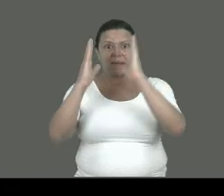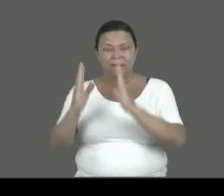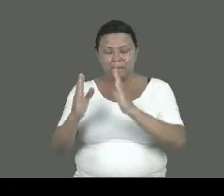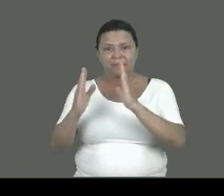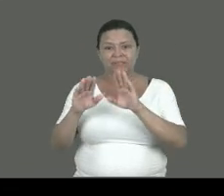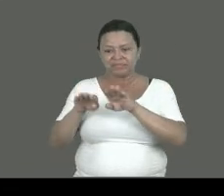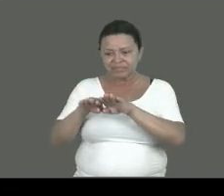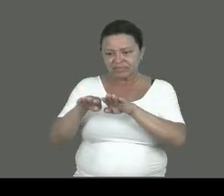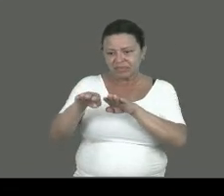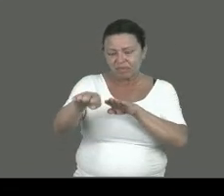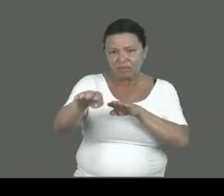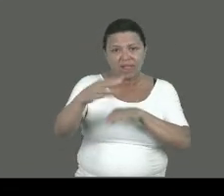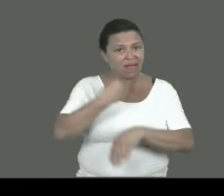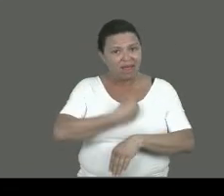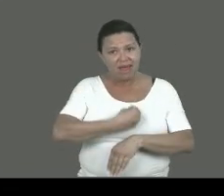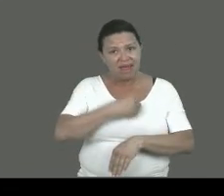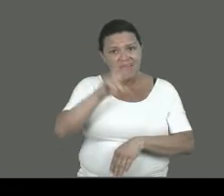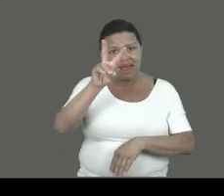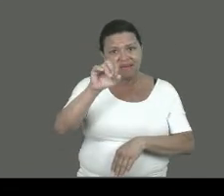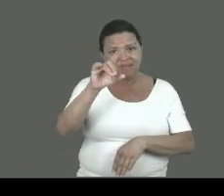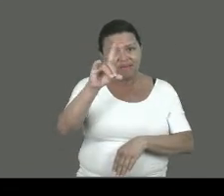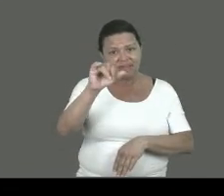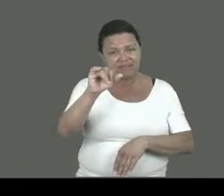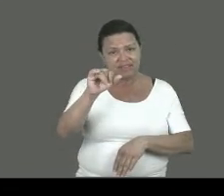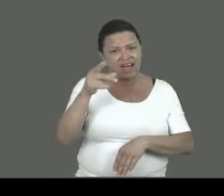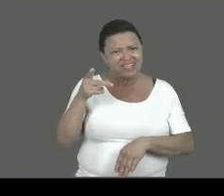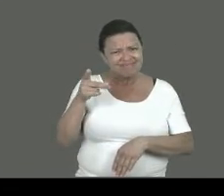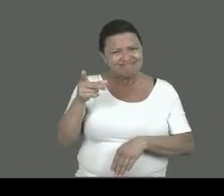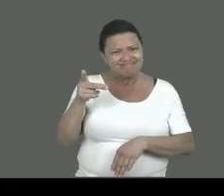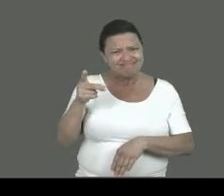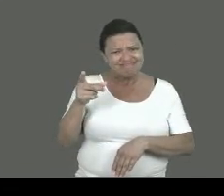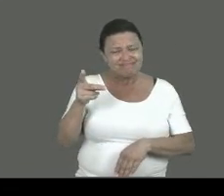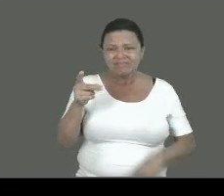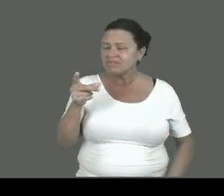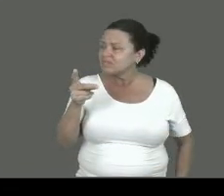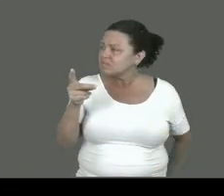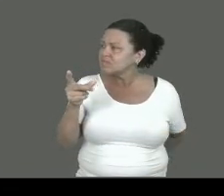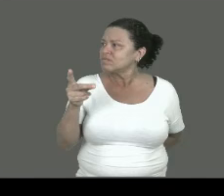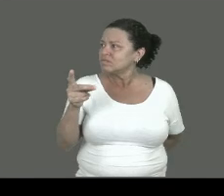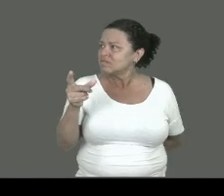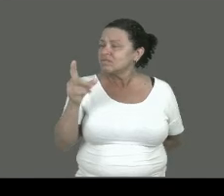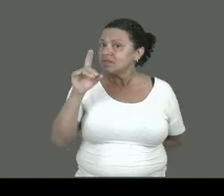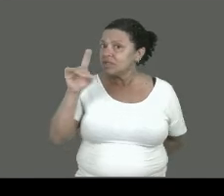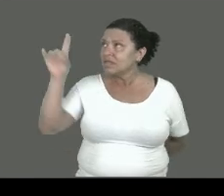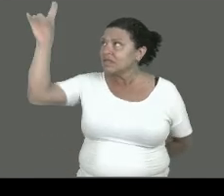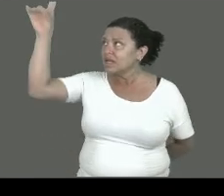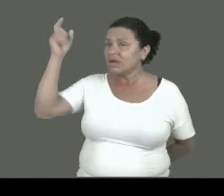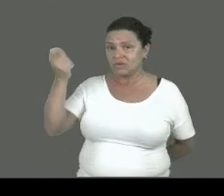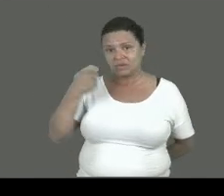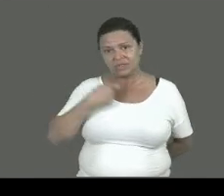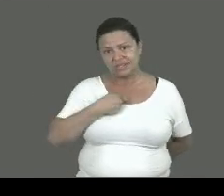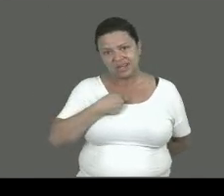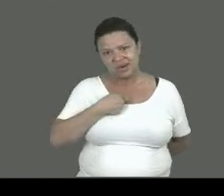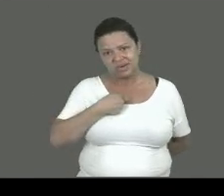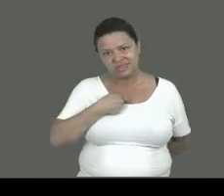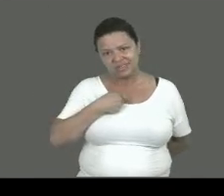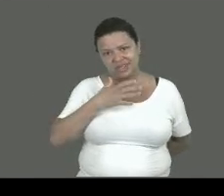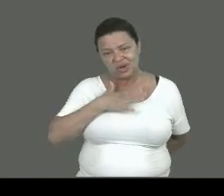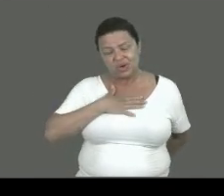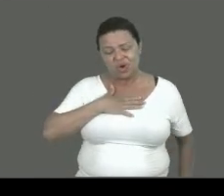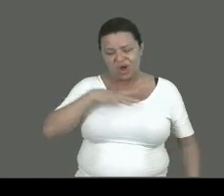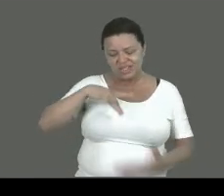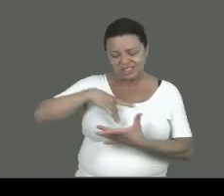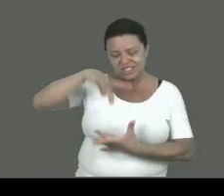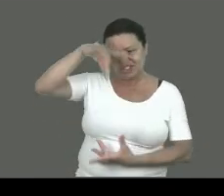estação é a vida. É essa vida eterna que Deus nos deu, através do nosso espírito,